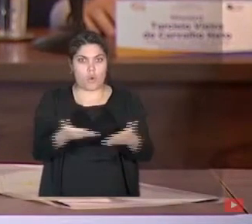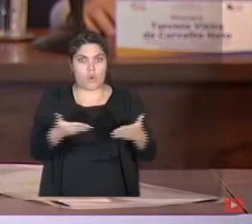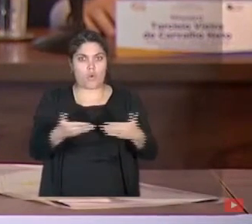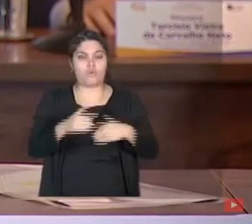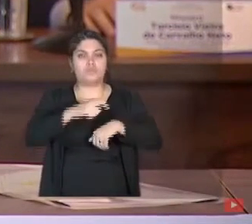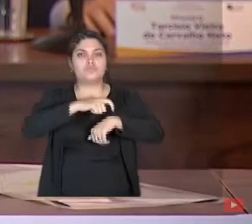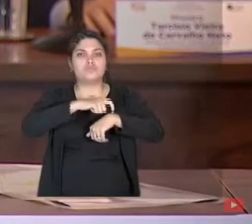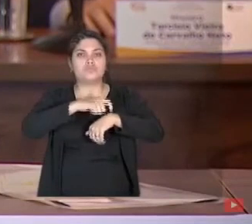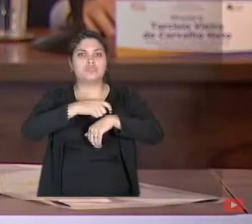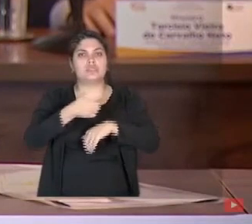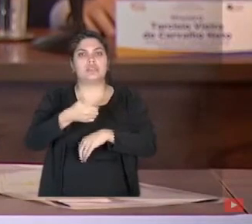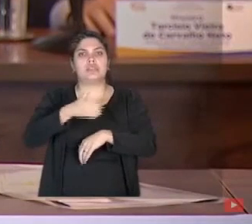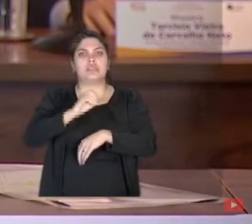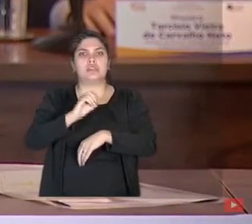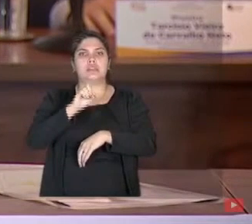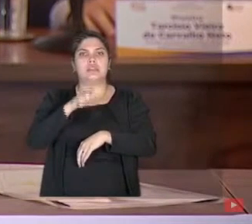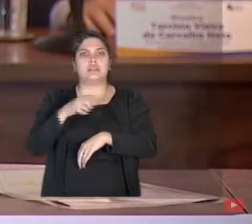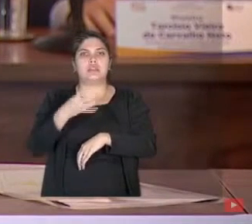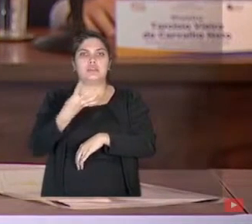às